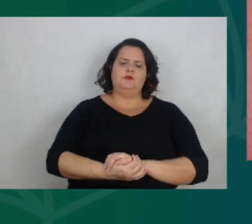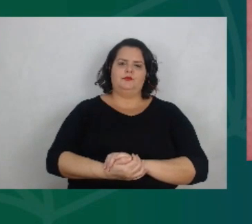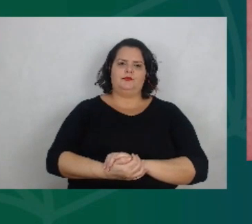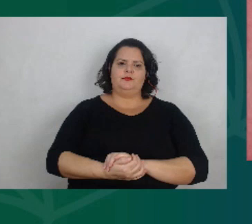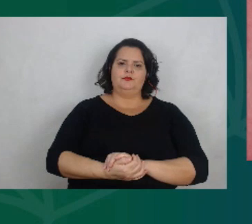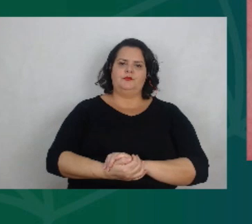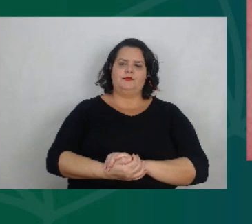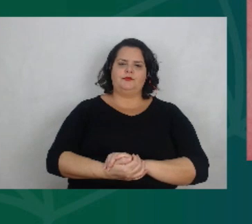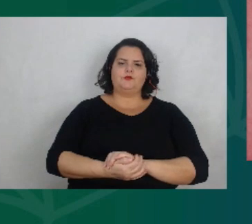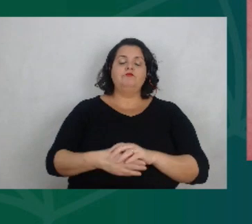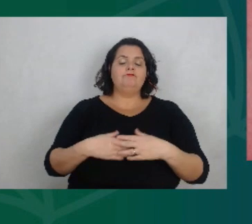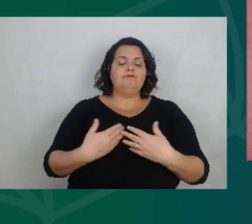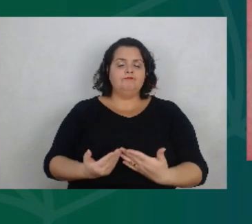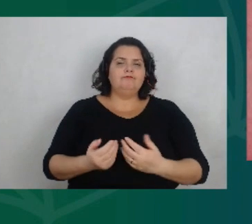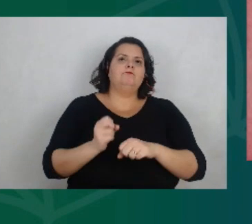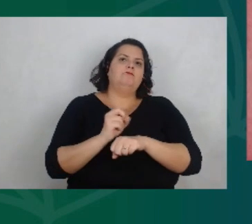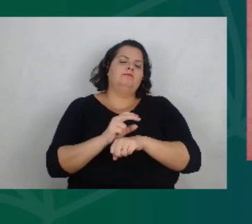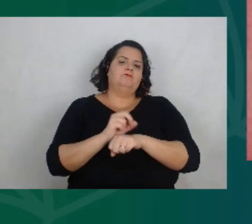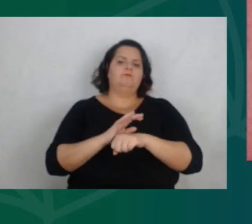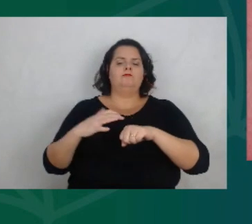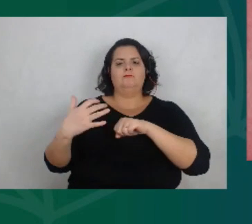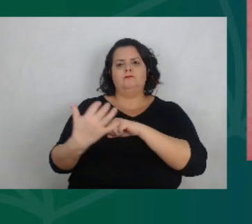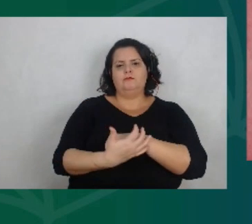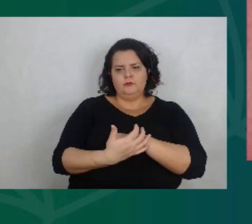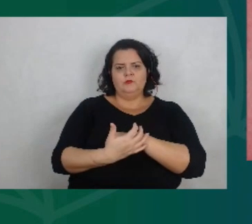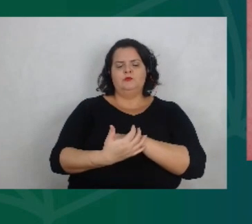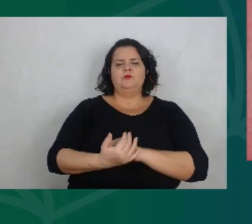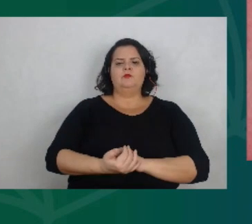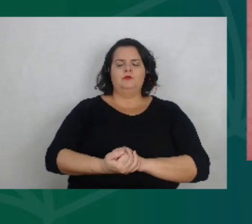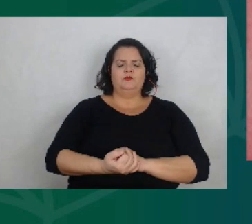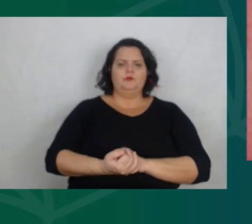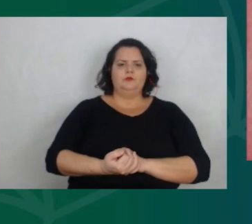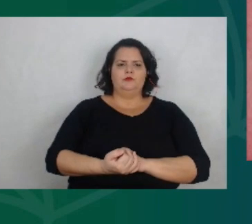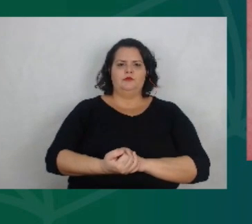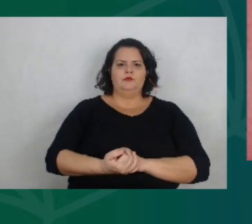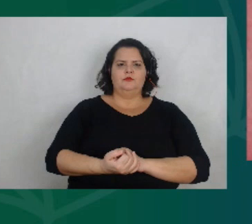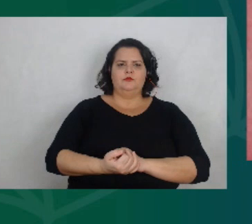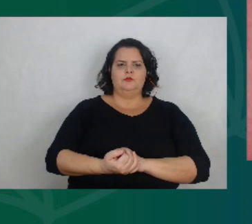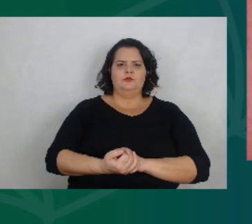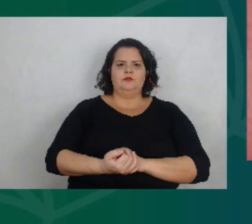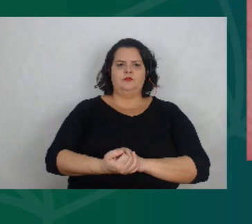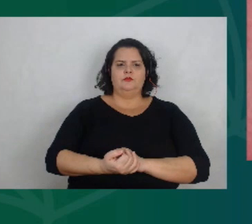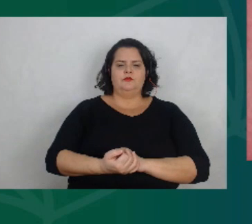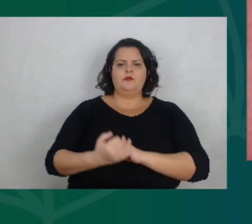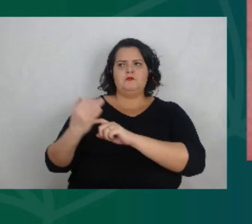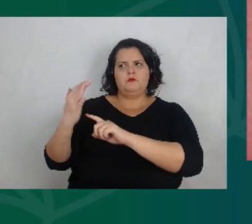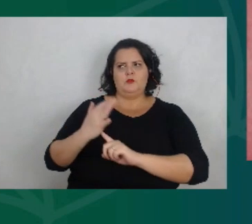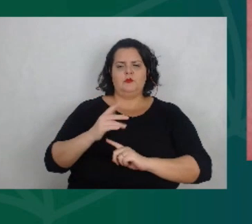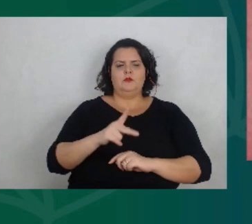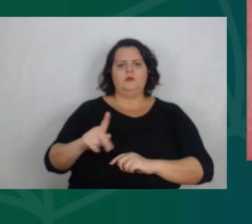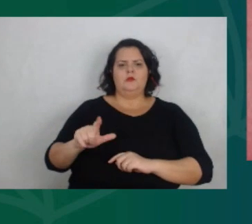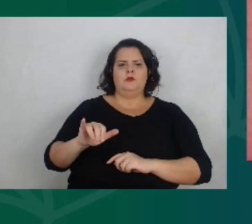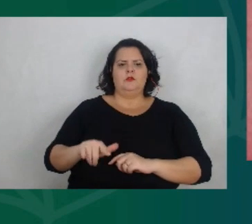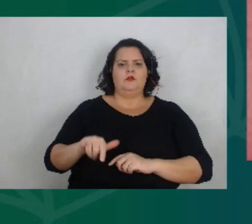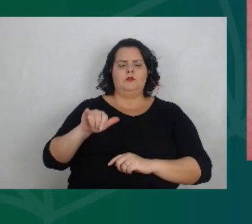E, entrando um pouco no vírus, do qual a professora nos apresentou brilhantemente, eu trago para vocês também